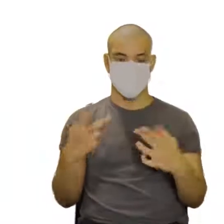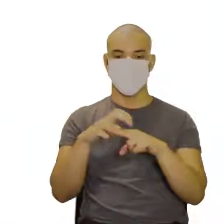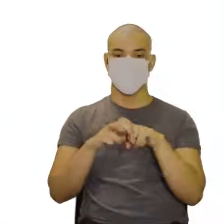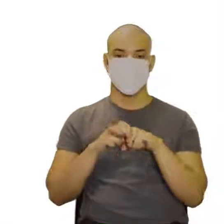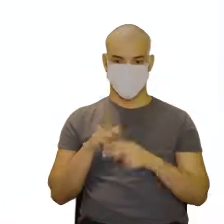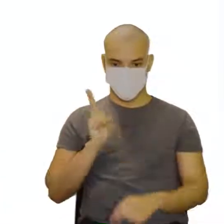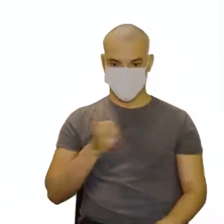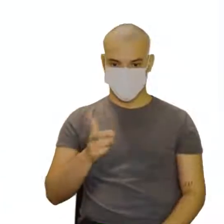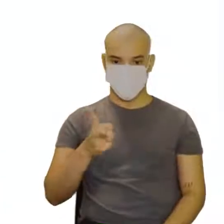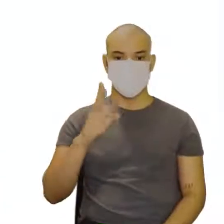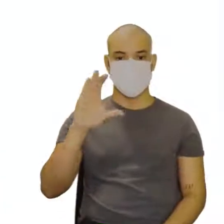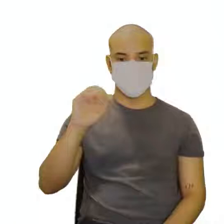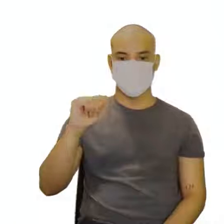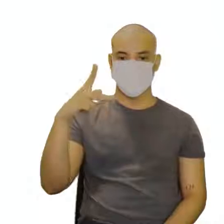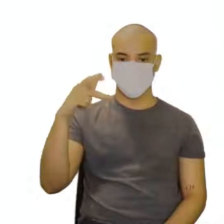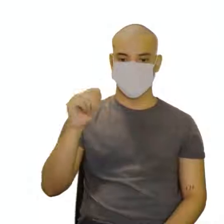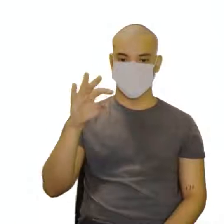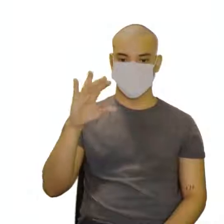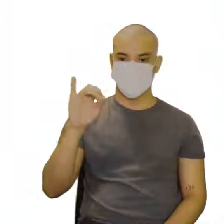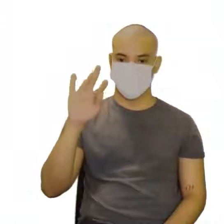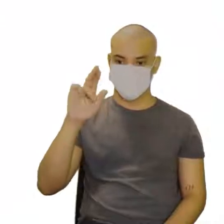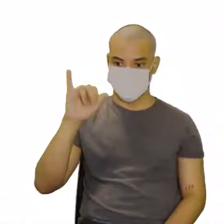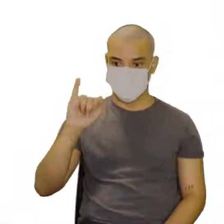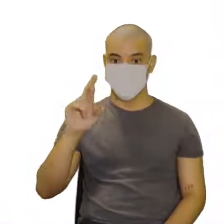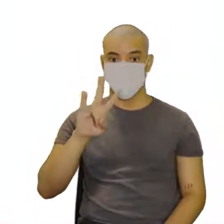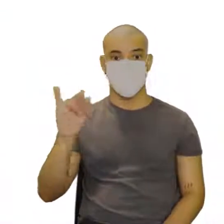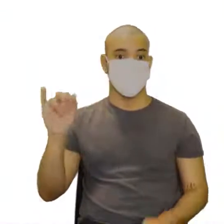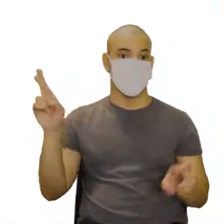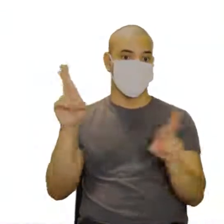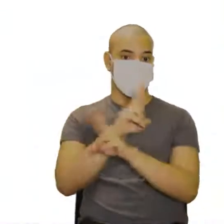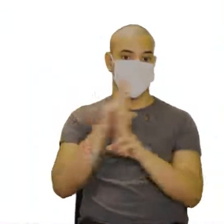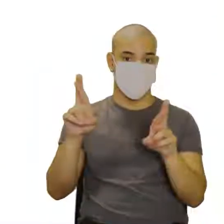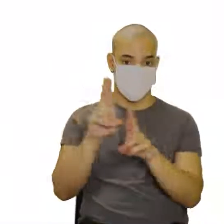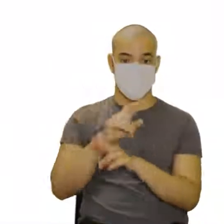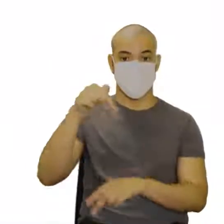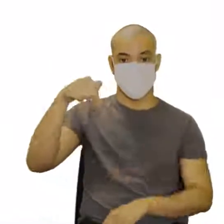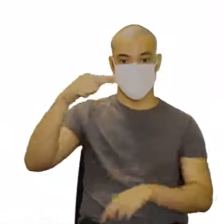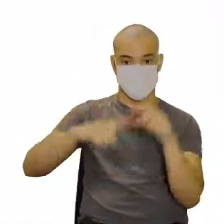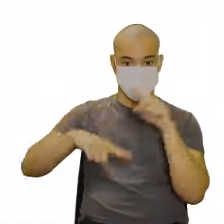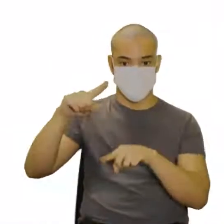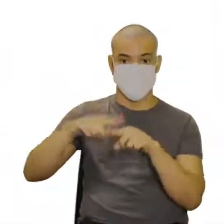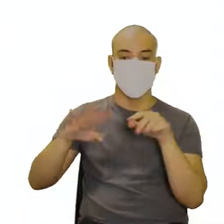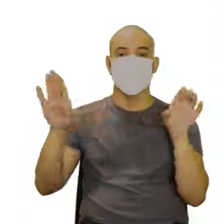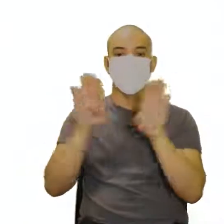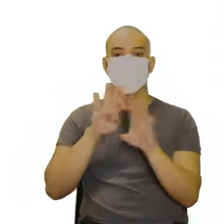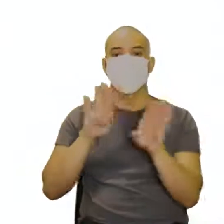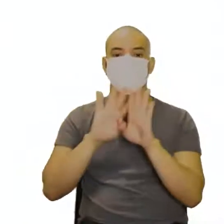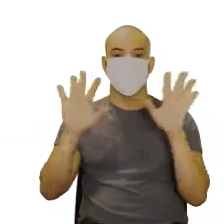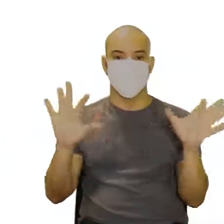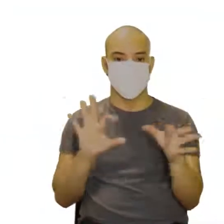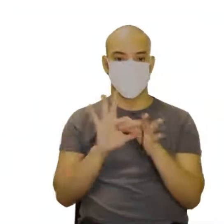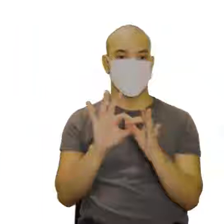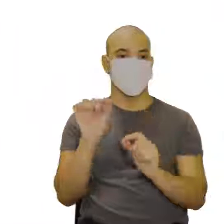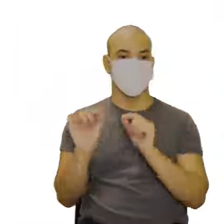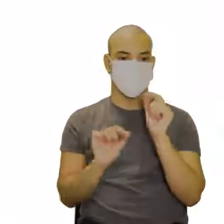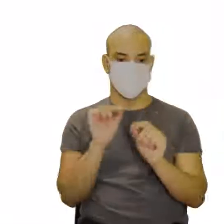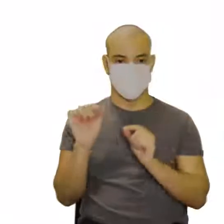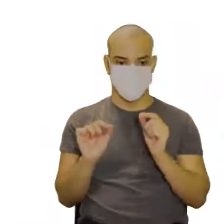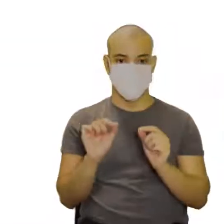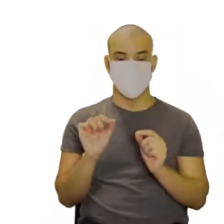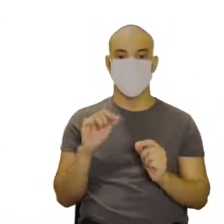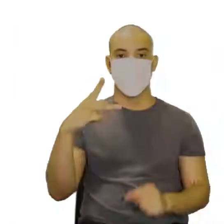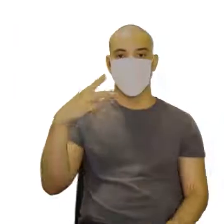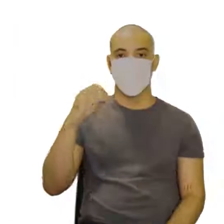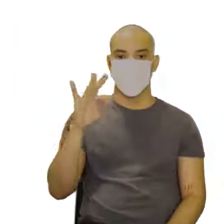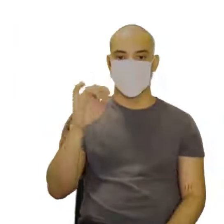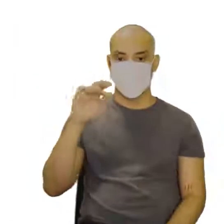vamos lá, a capacitância, ela vai estar relacionado à carga e também vai estar relacionado ao